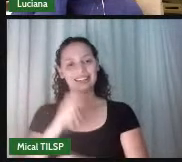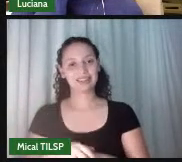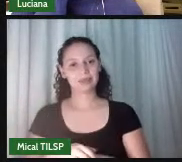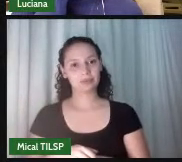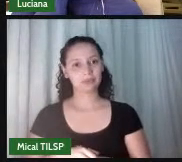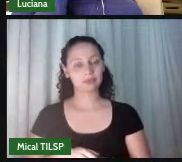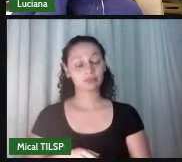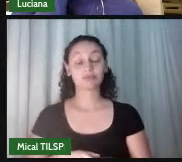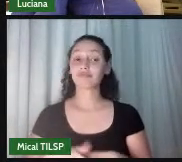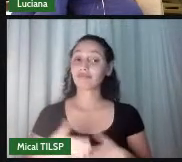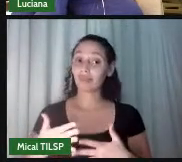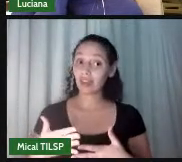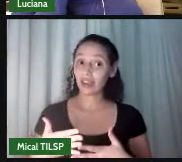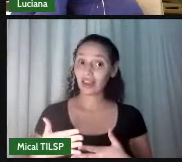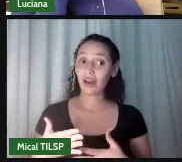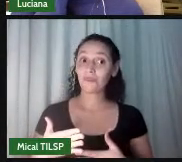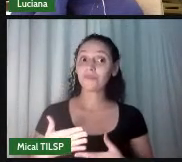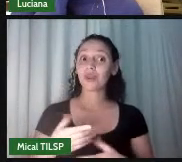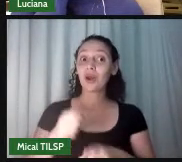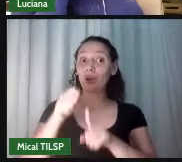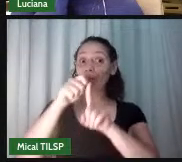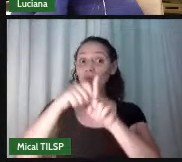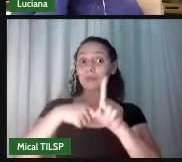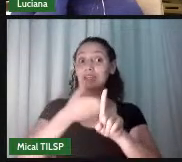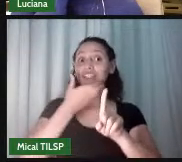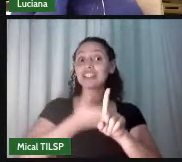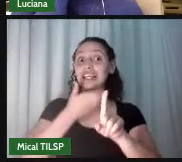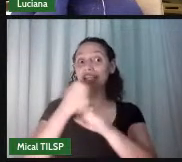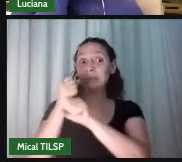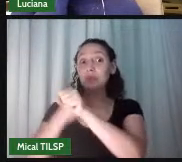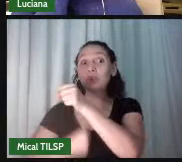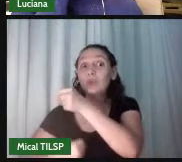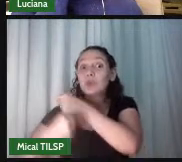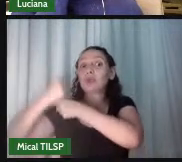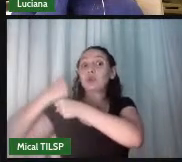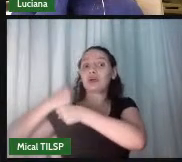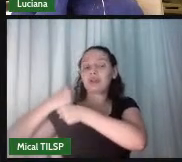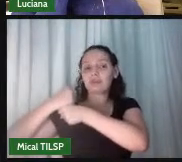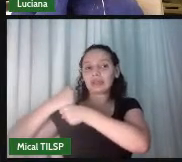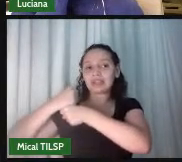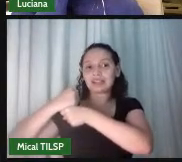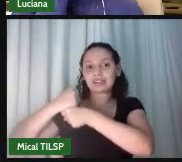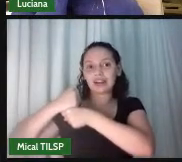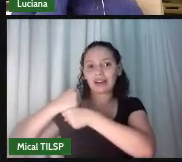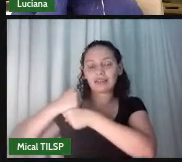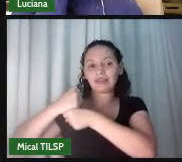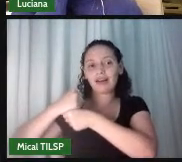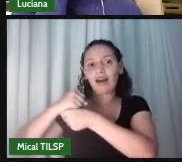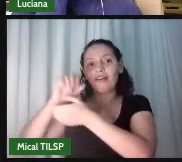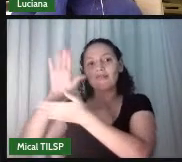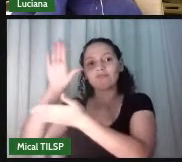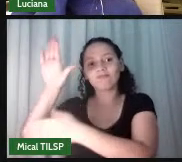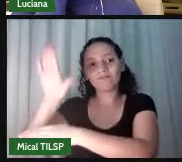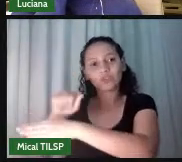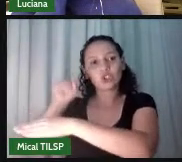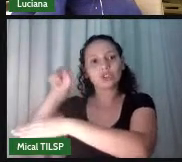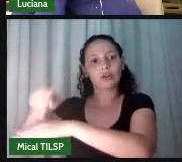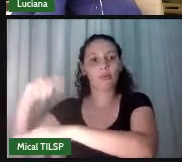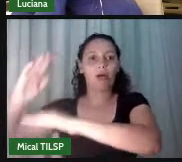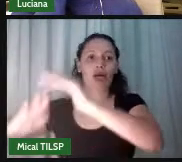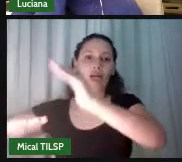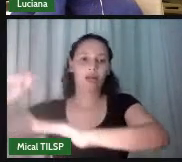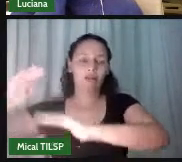passado, uma citação, tá? Onde ele foi acionado por danos morais,